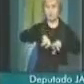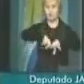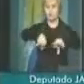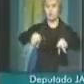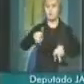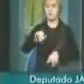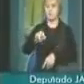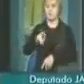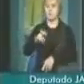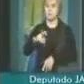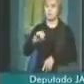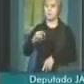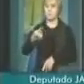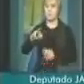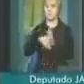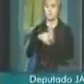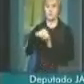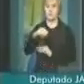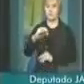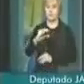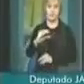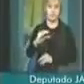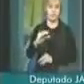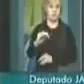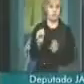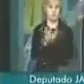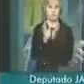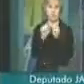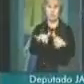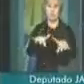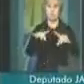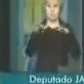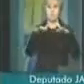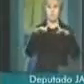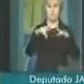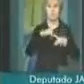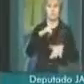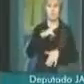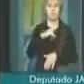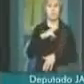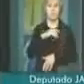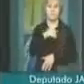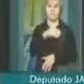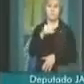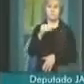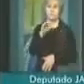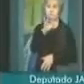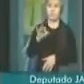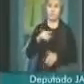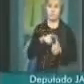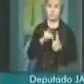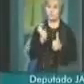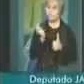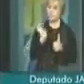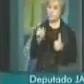do MEC. A plateia é composta de 100% gays,